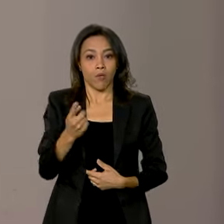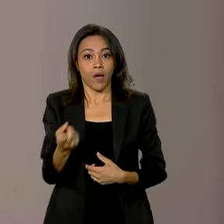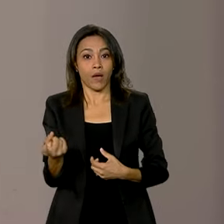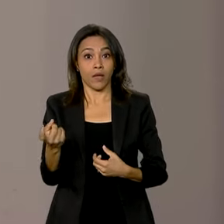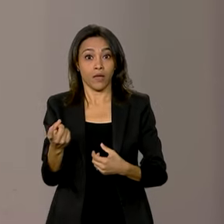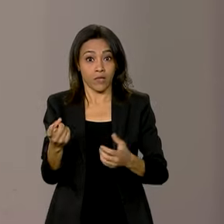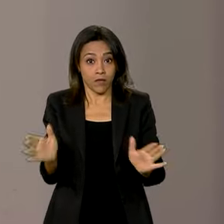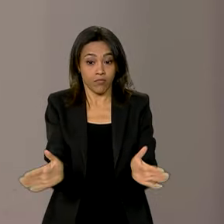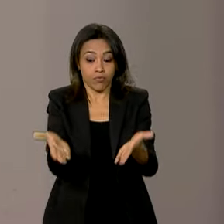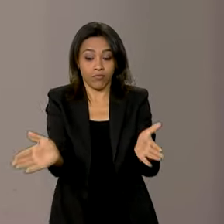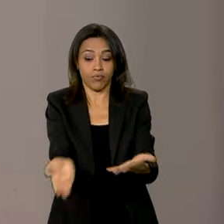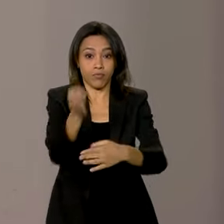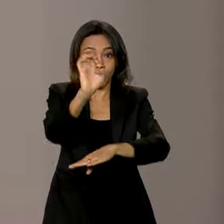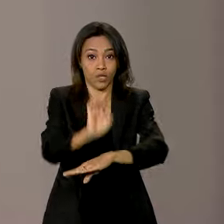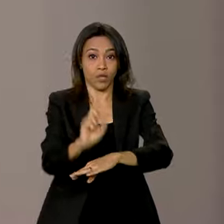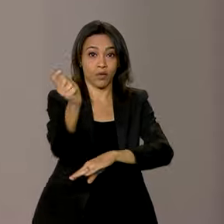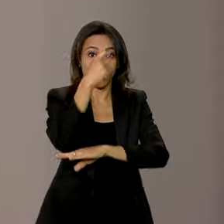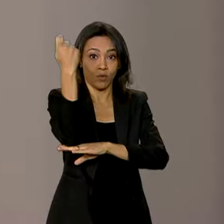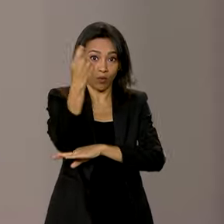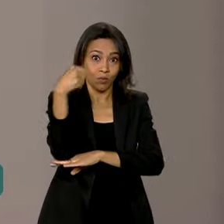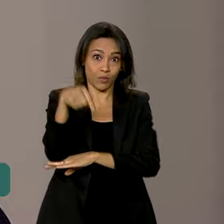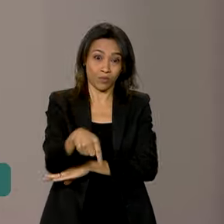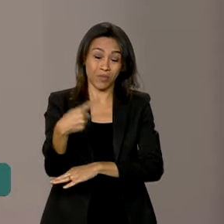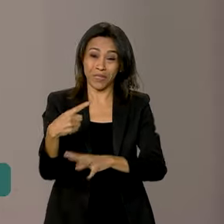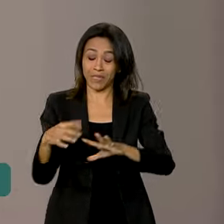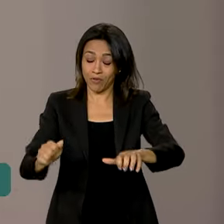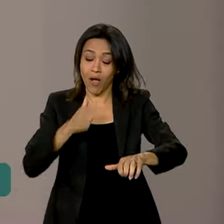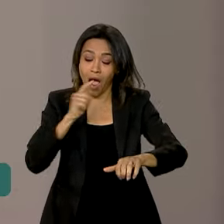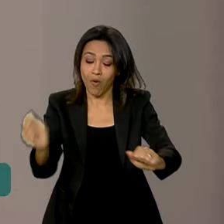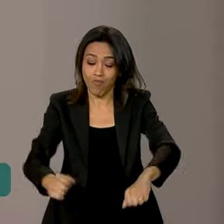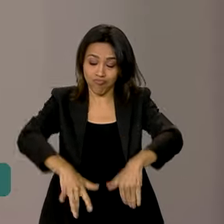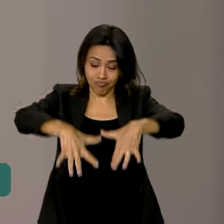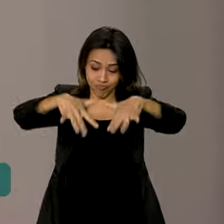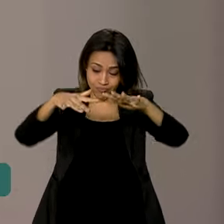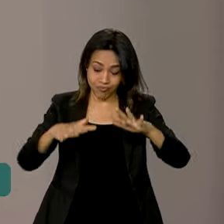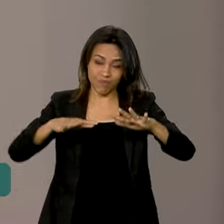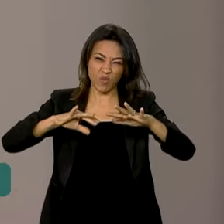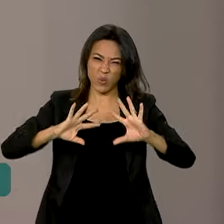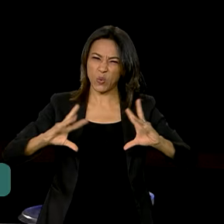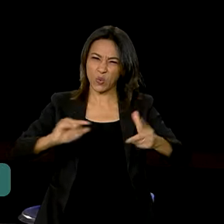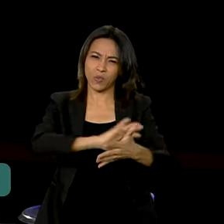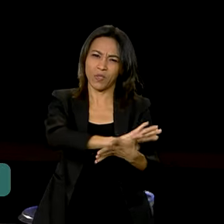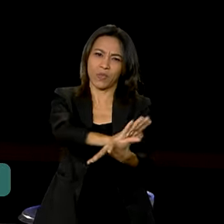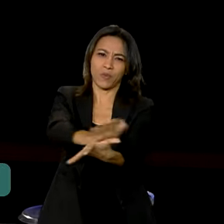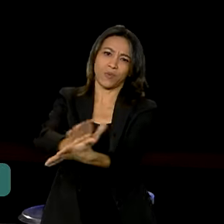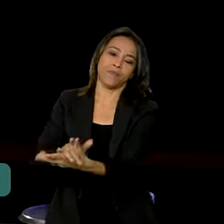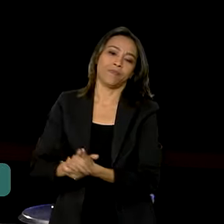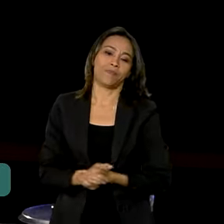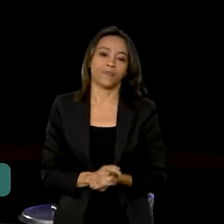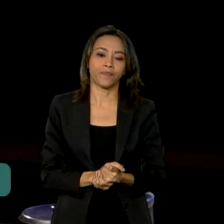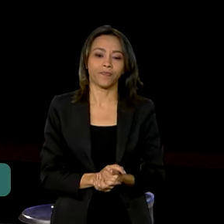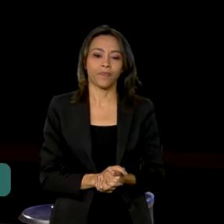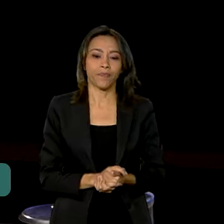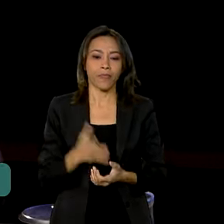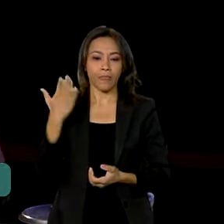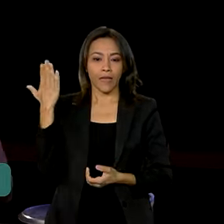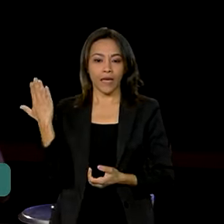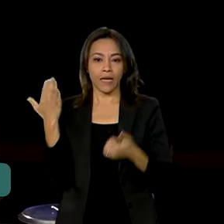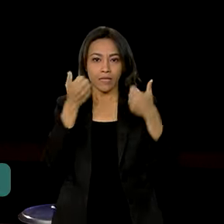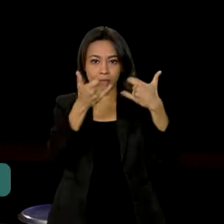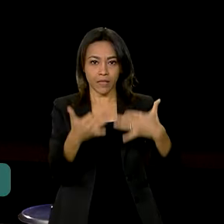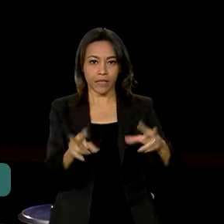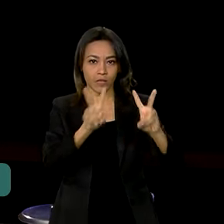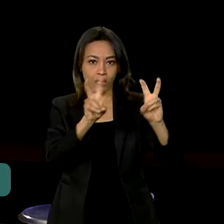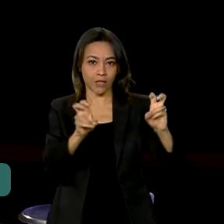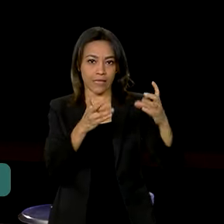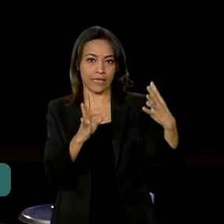Grande do Sul. Isso porque, com as enchentes, tudo por lá ficou destruído. No caso específico da ciência e